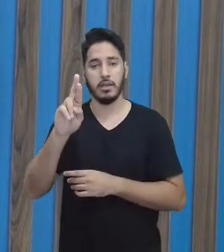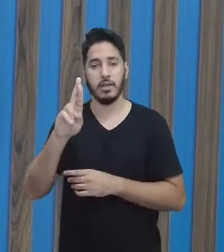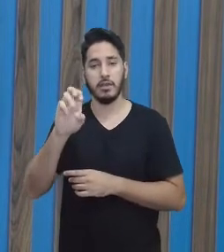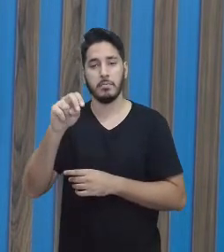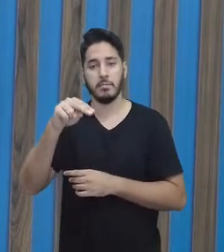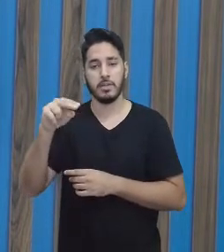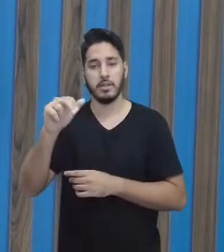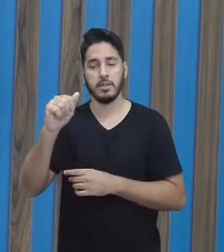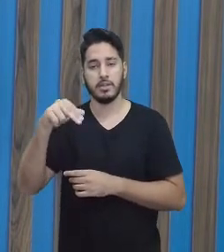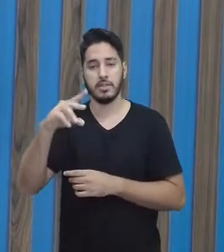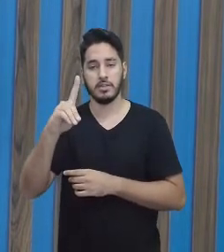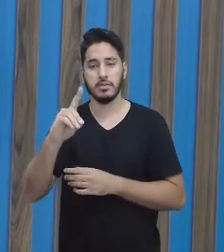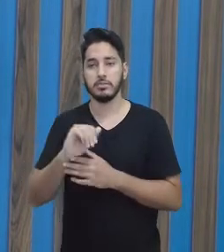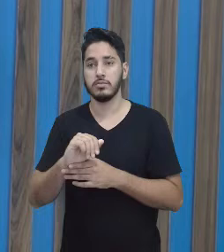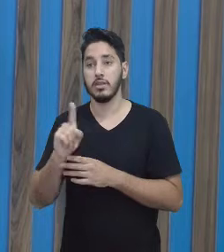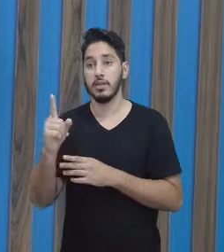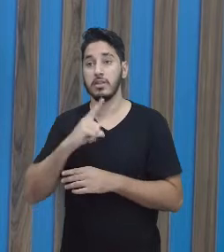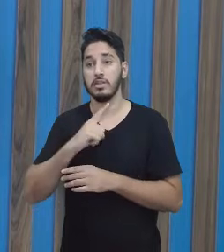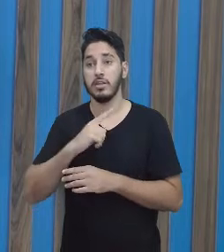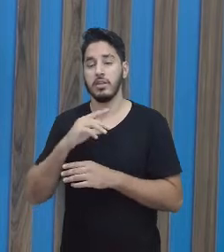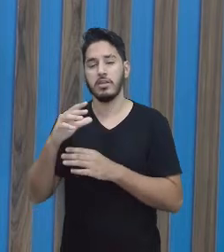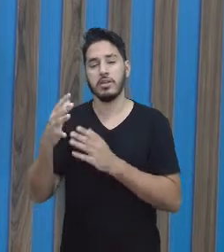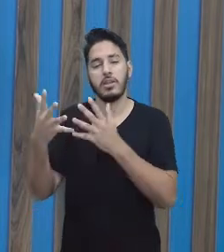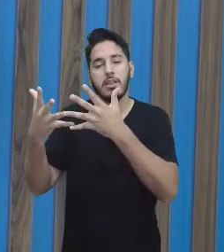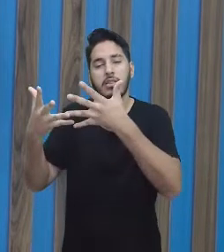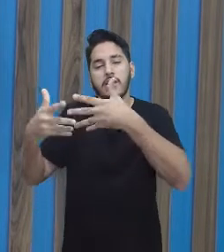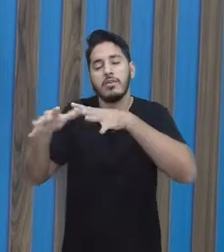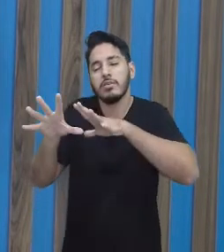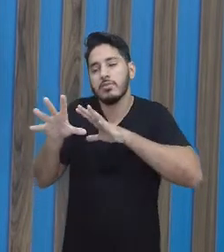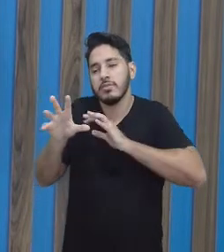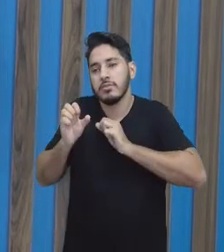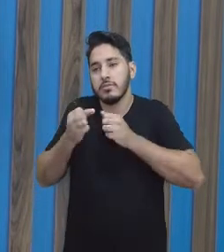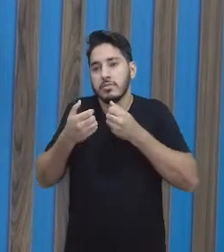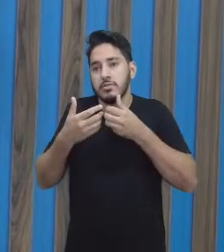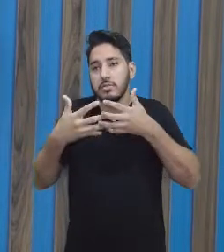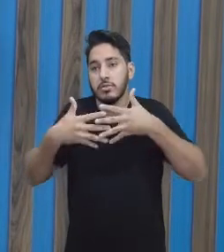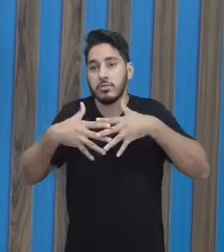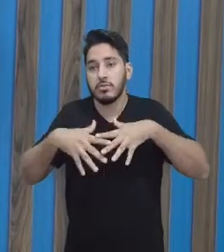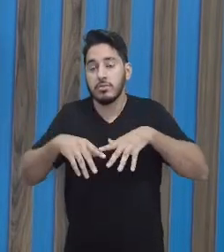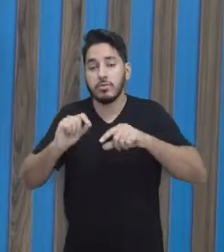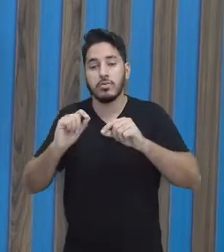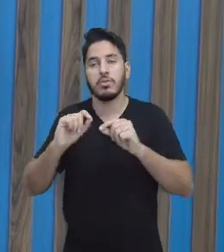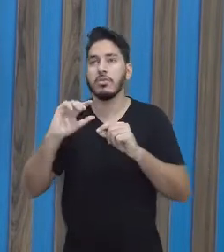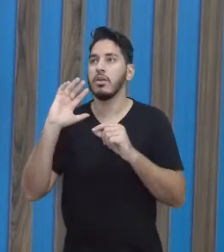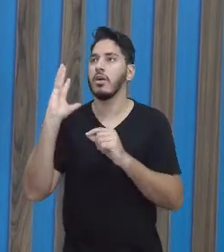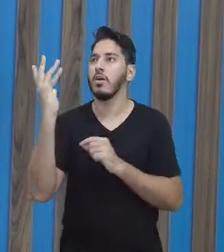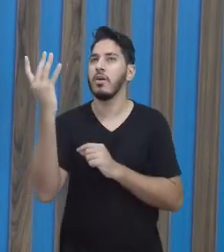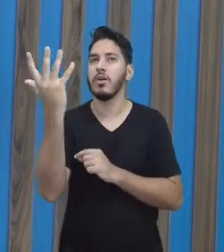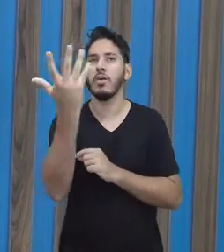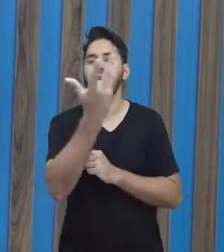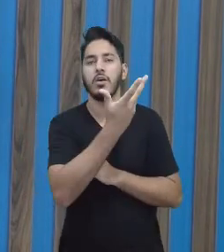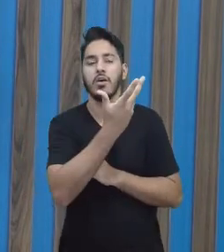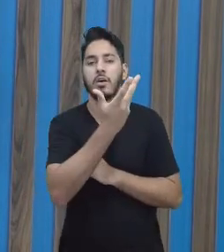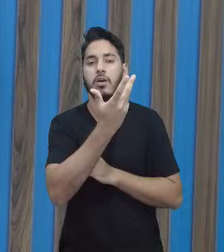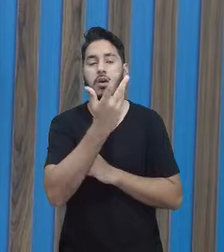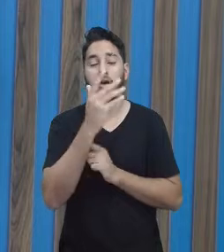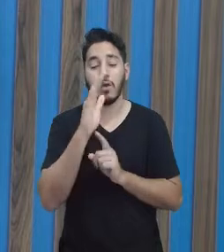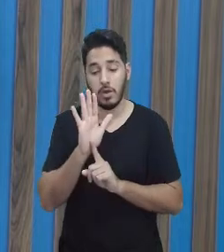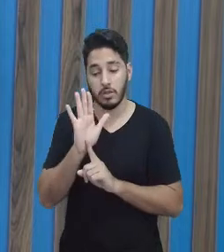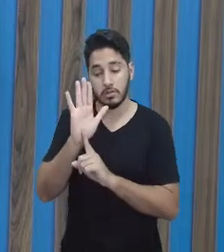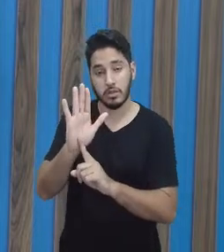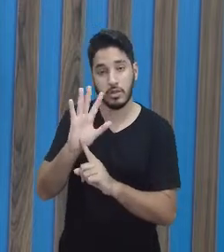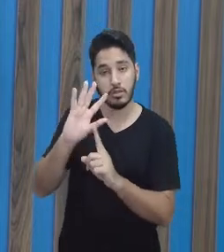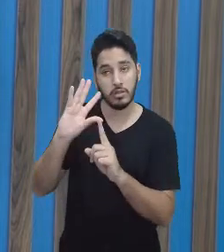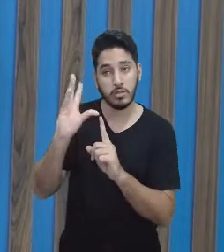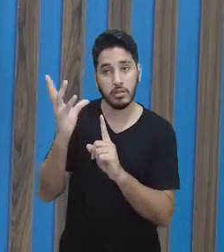falando, ao mesmo tempo absorve naturalmente tudo aquilo que o rodeia, o resultado é que sua obra é